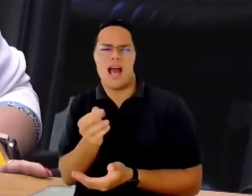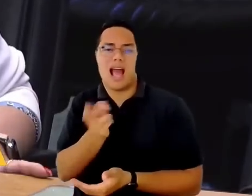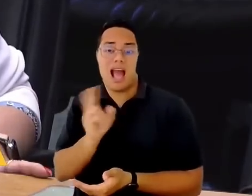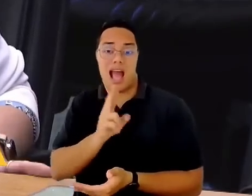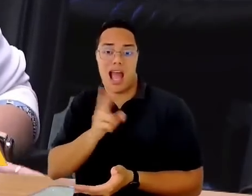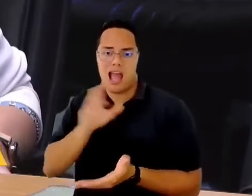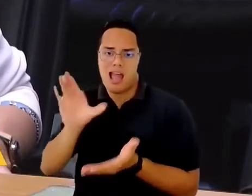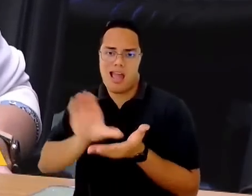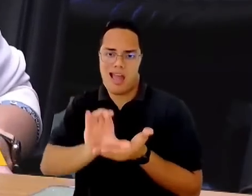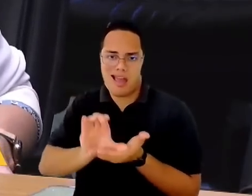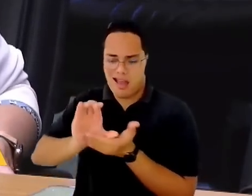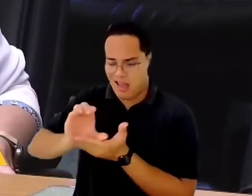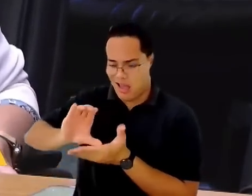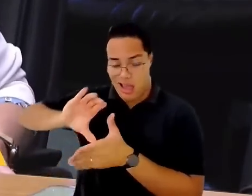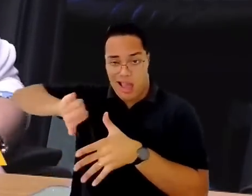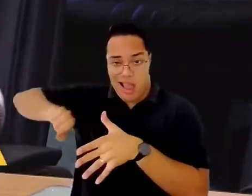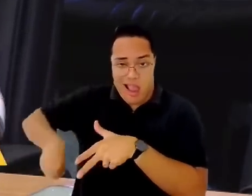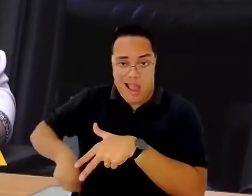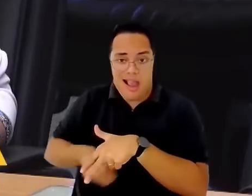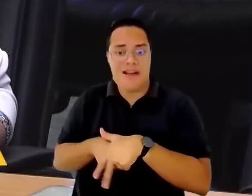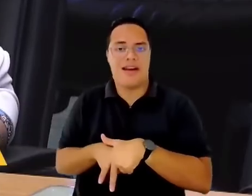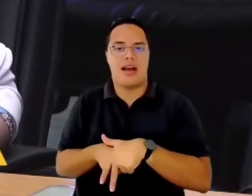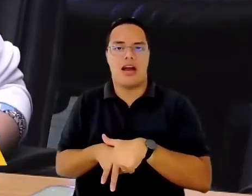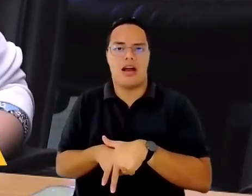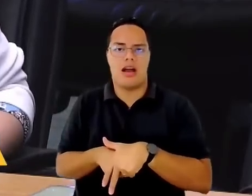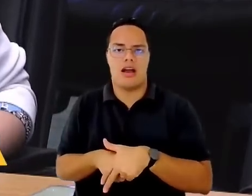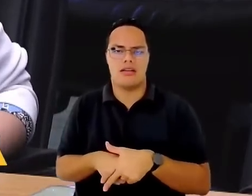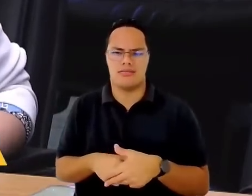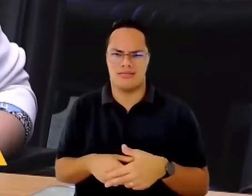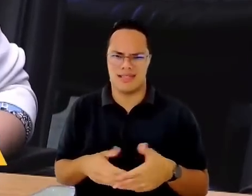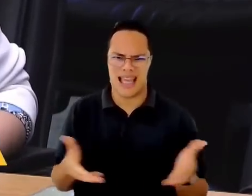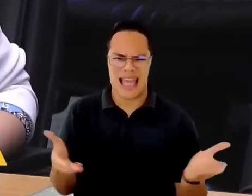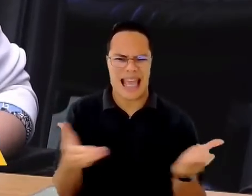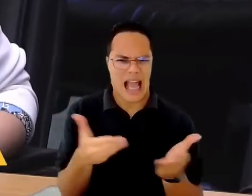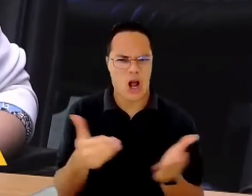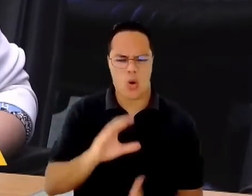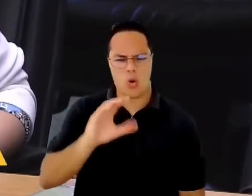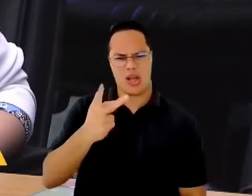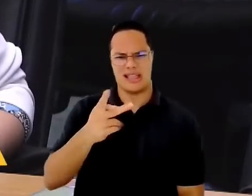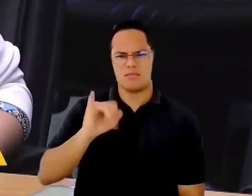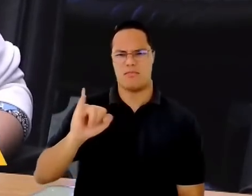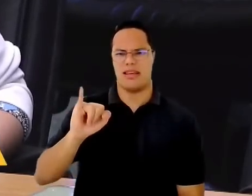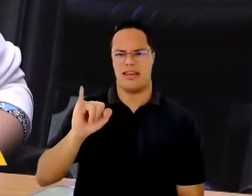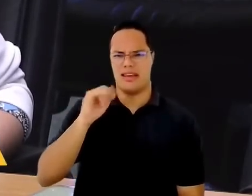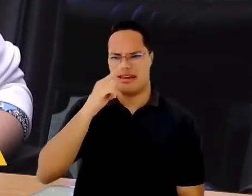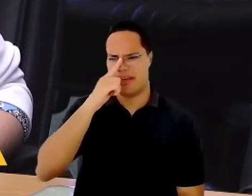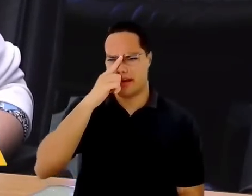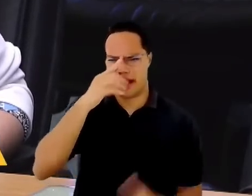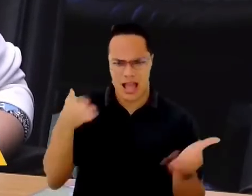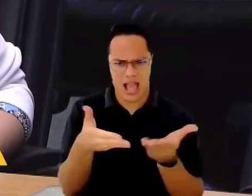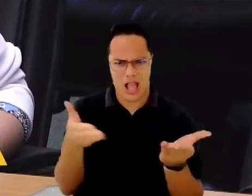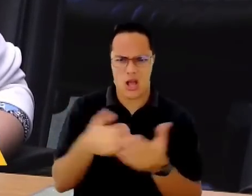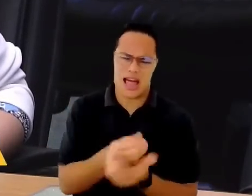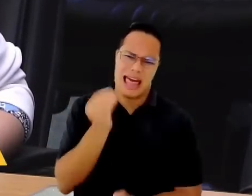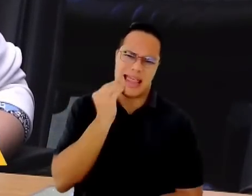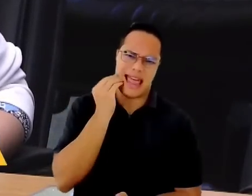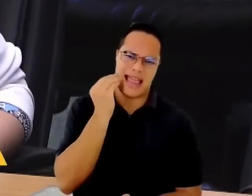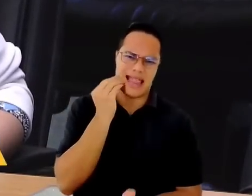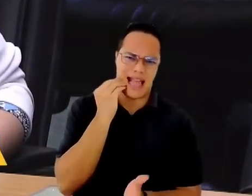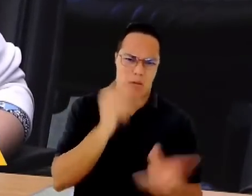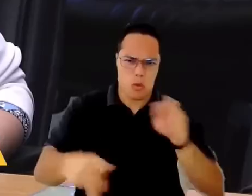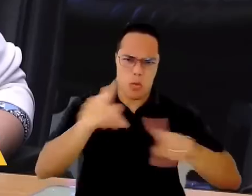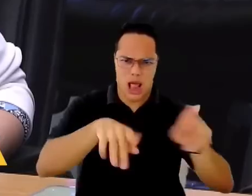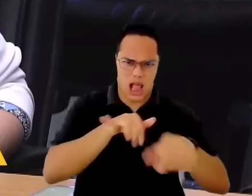Então chega aqui nessa CPI e tentar enganar o povo